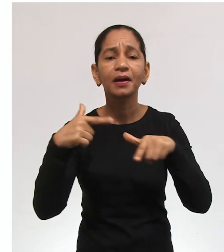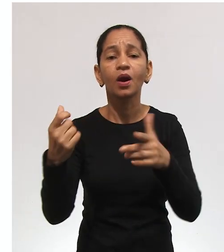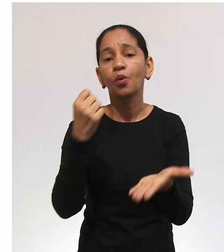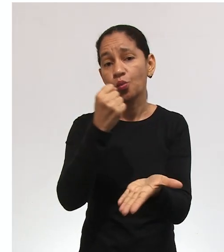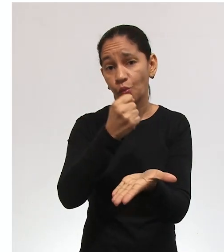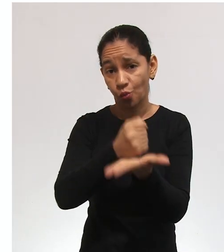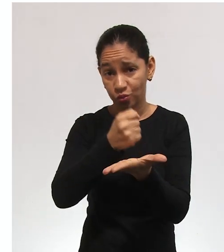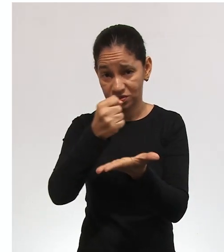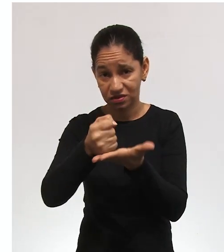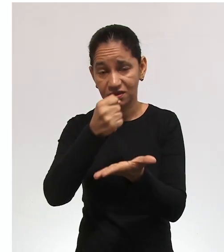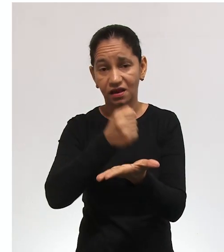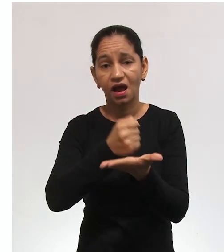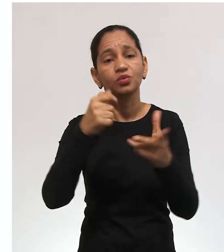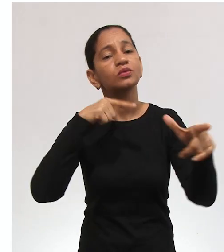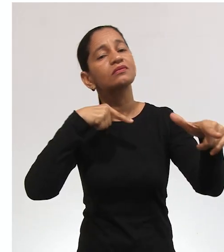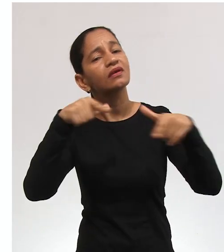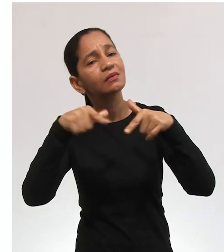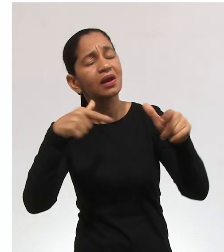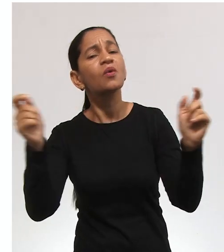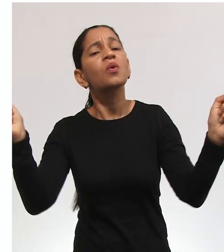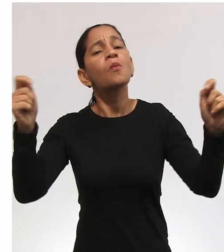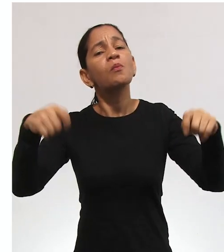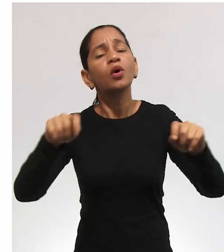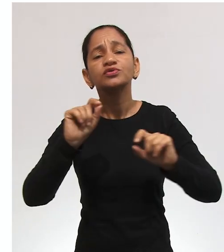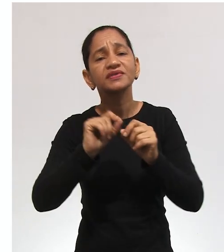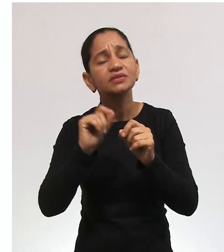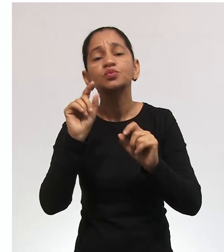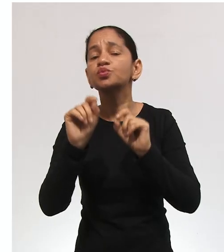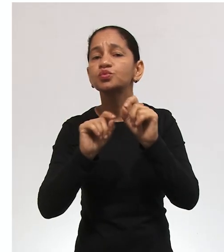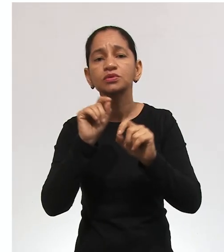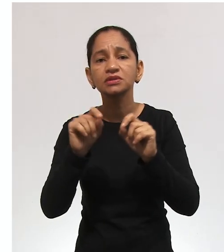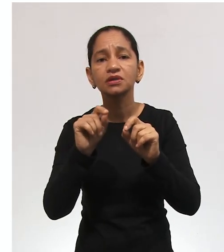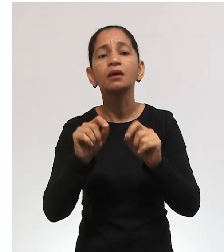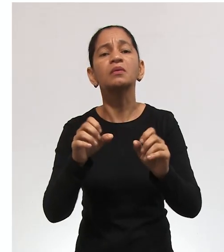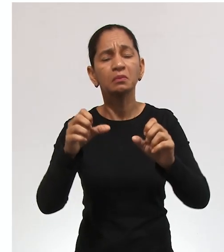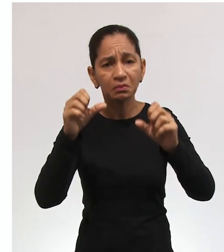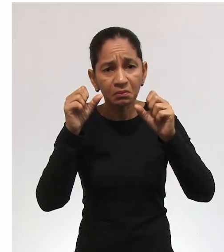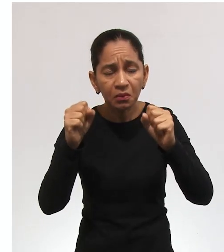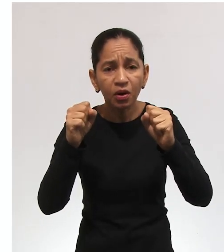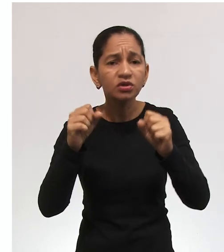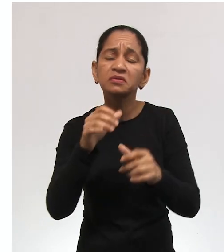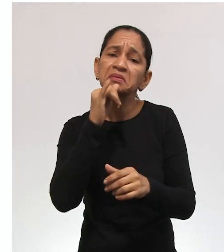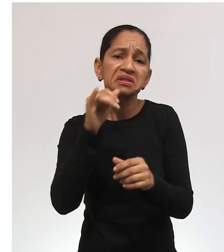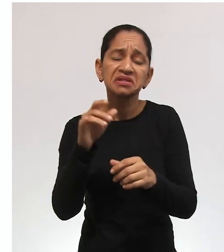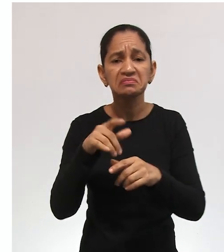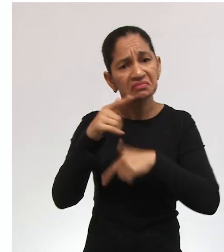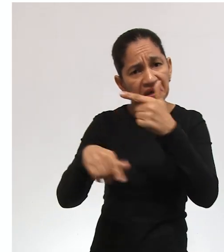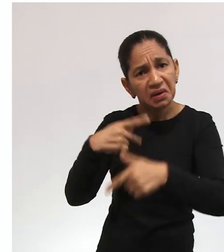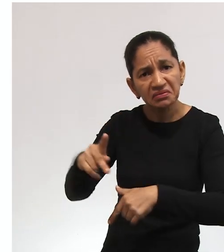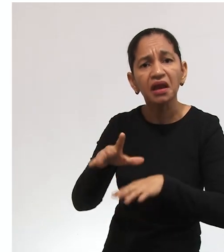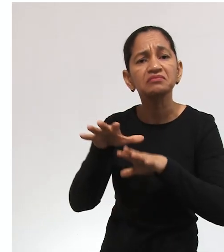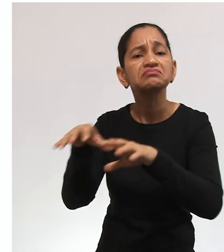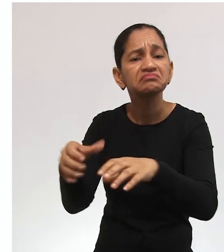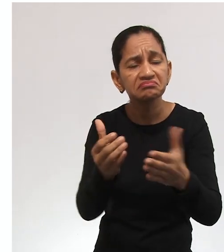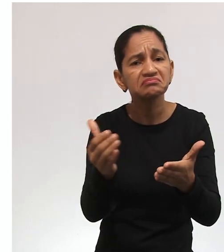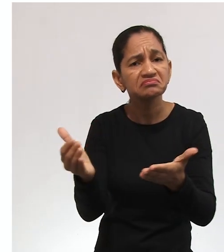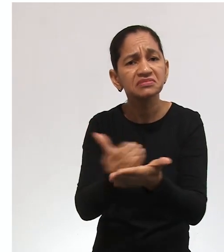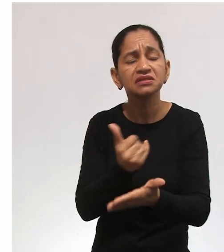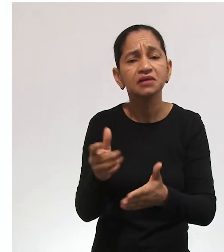um contrato de trabalho em que eu poderia tomar de alguém o trabalho que ela